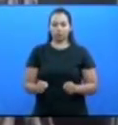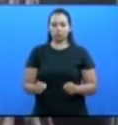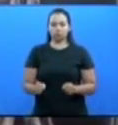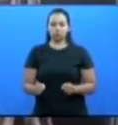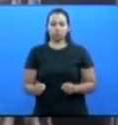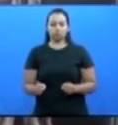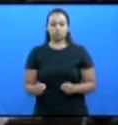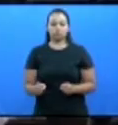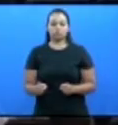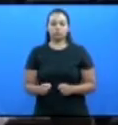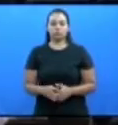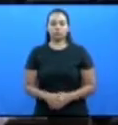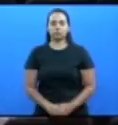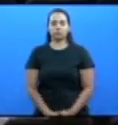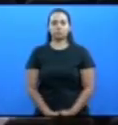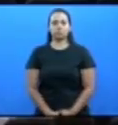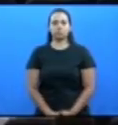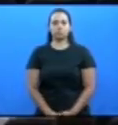complementar.